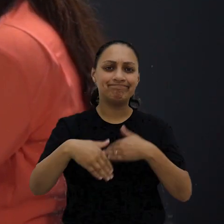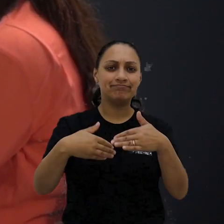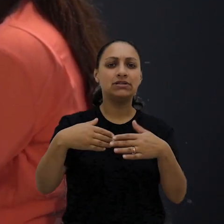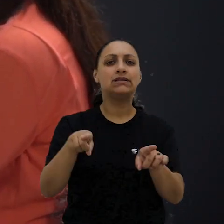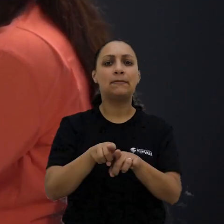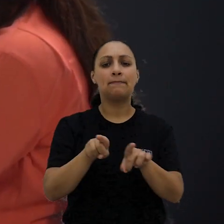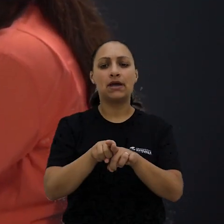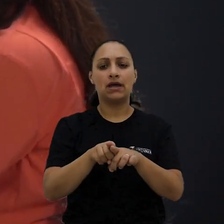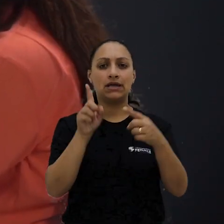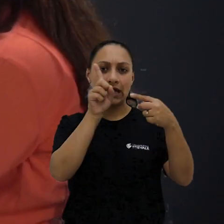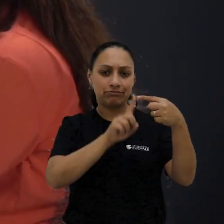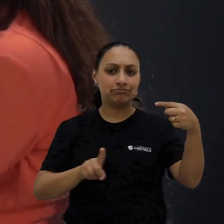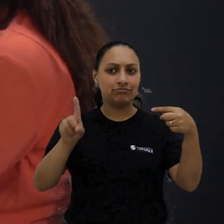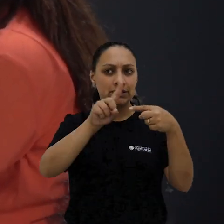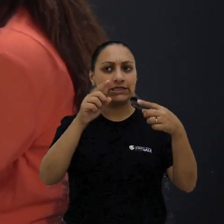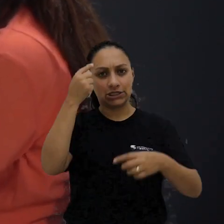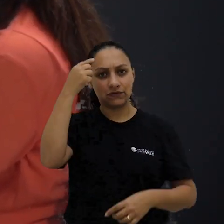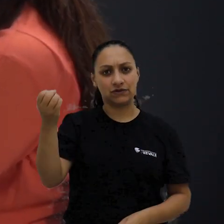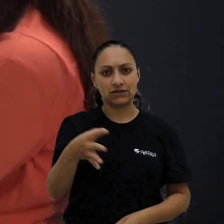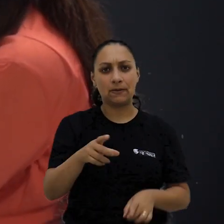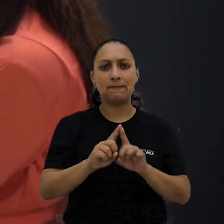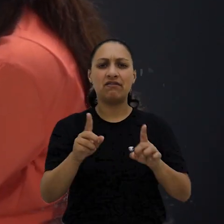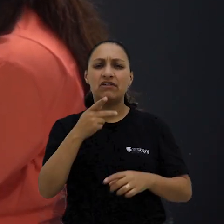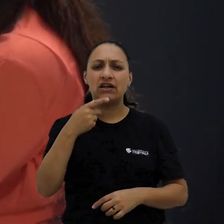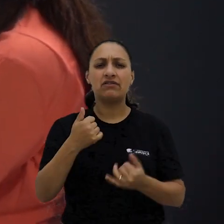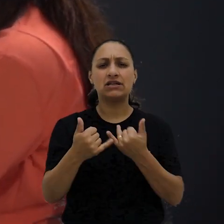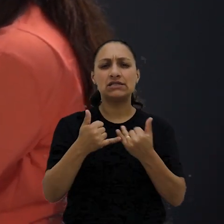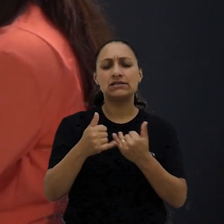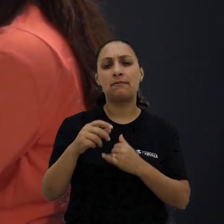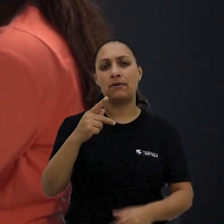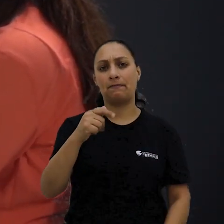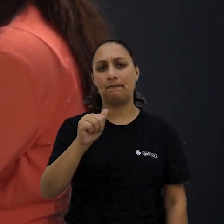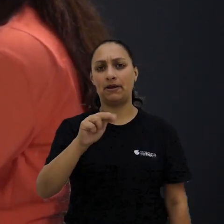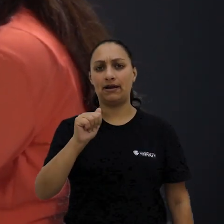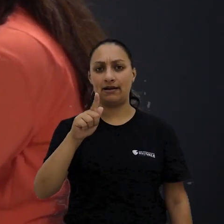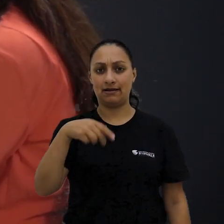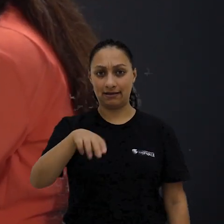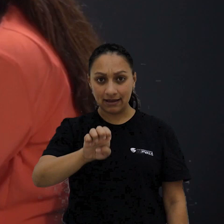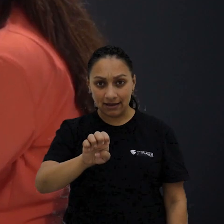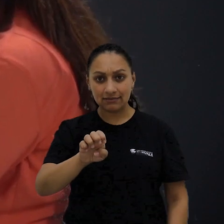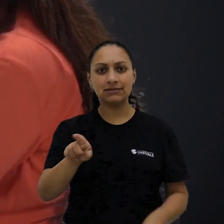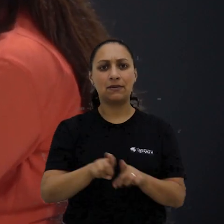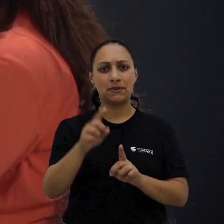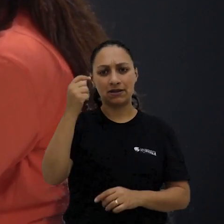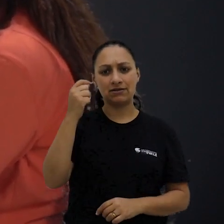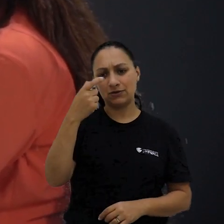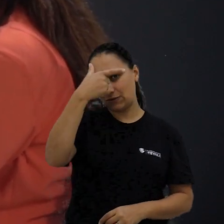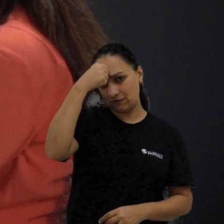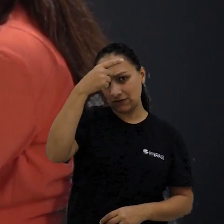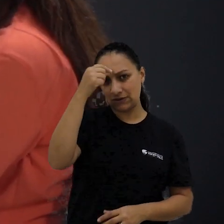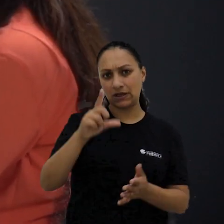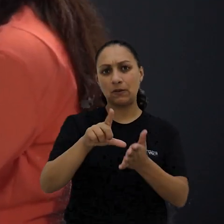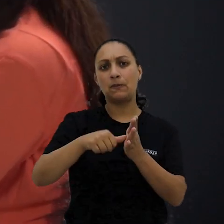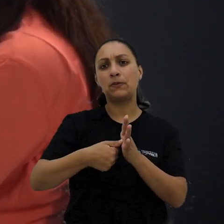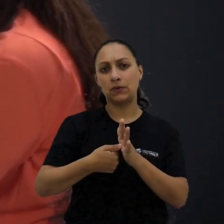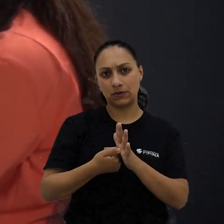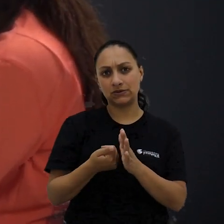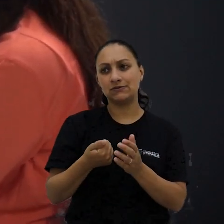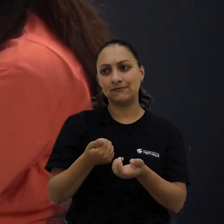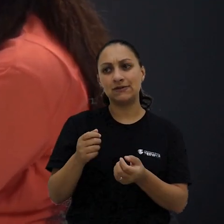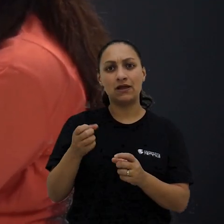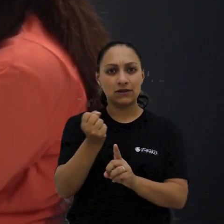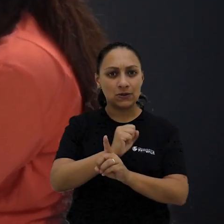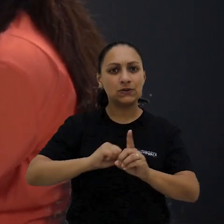inovação. A gente se falava muito em parque universidade, depois trouxe o pilar sociedade, né, o